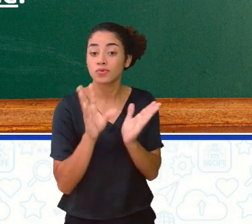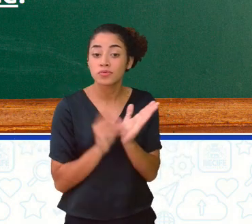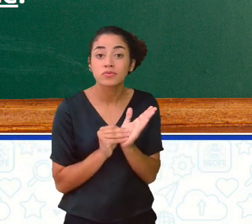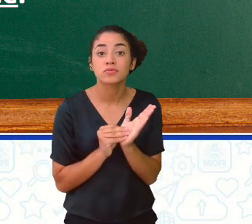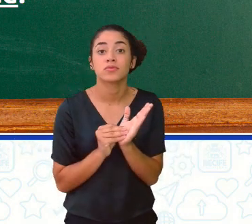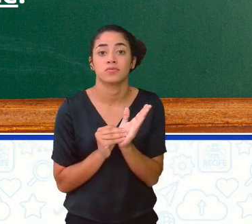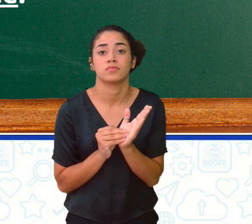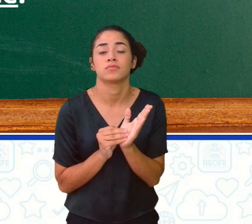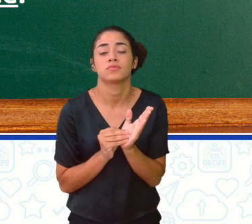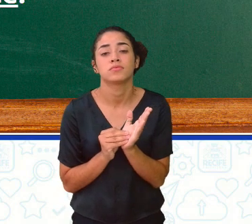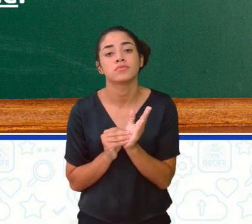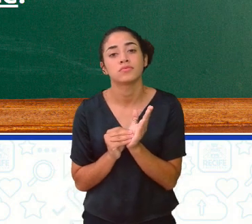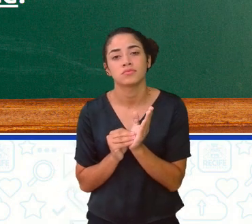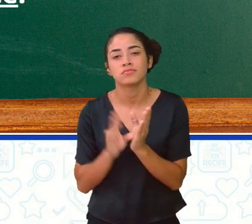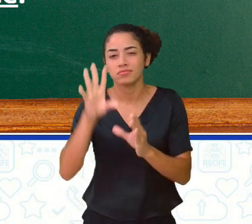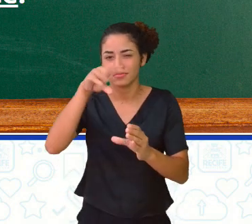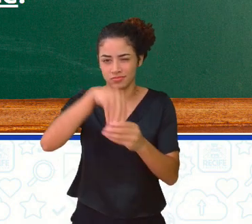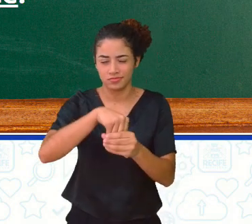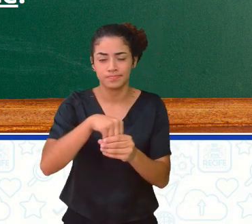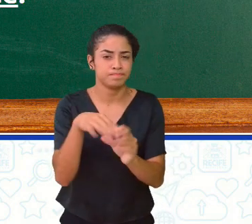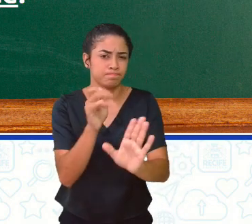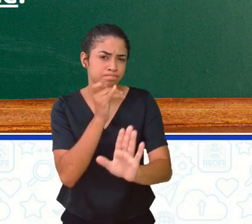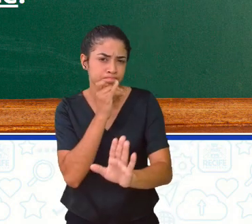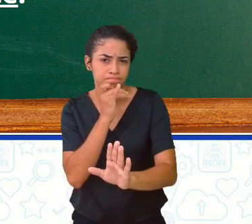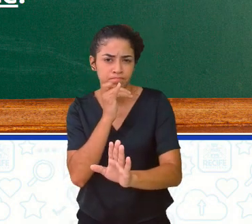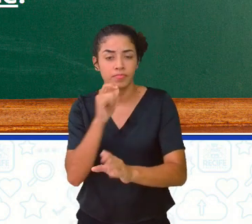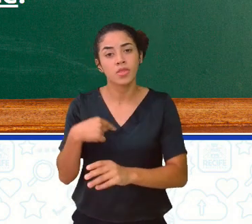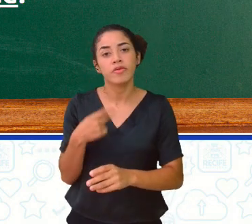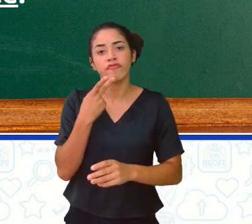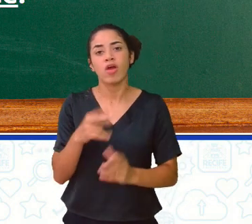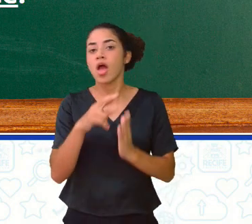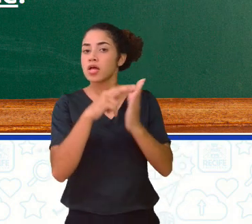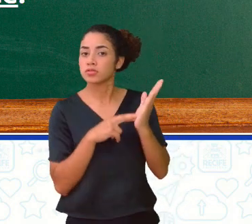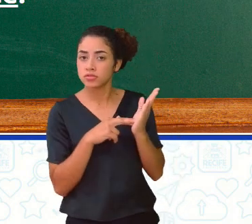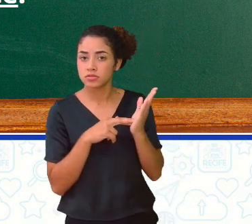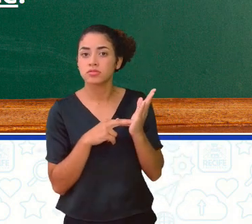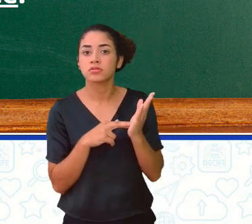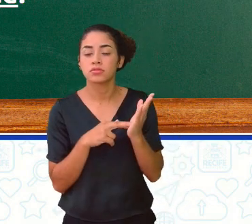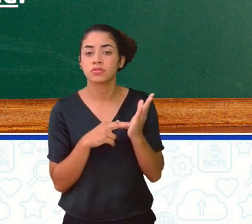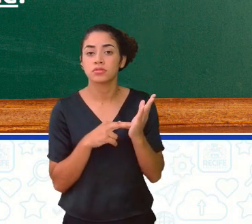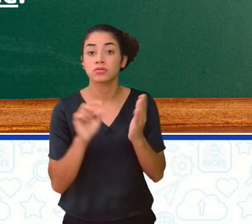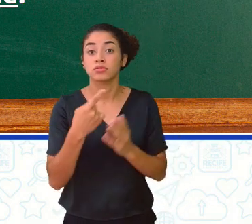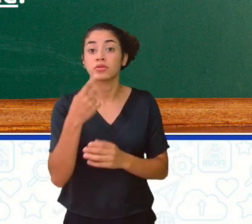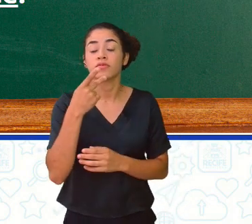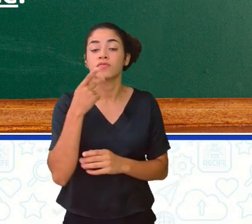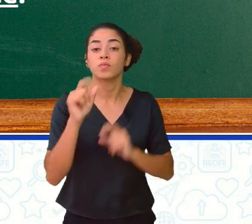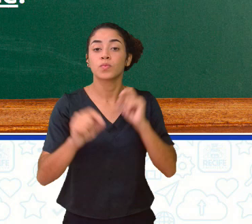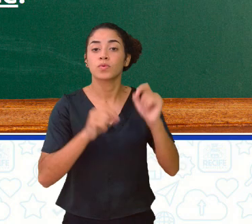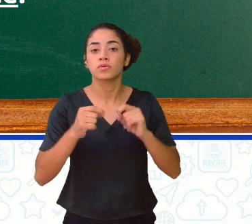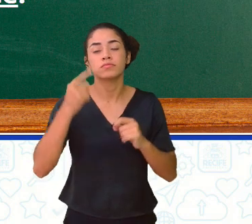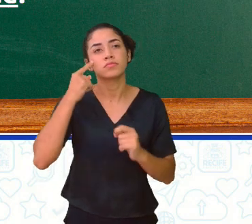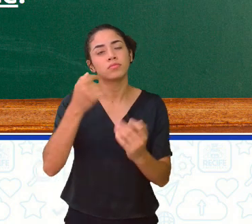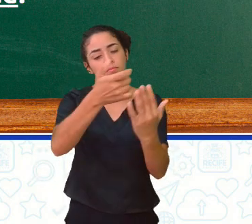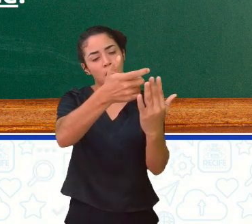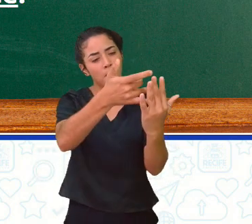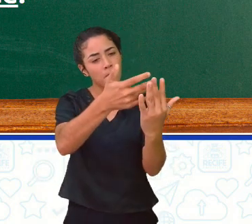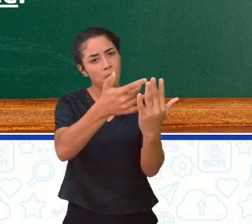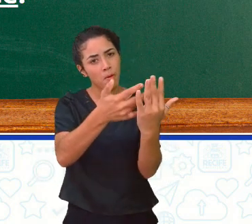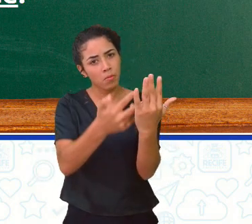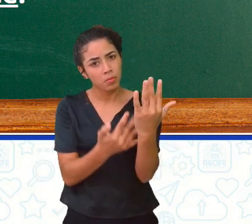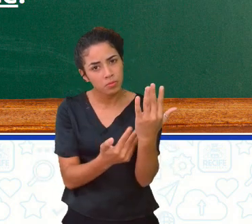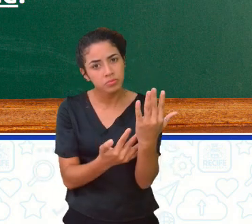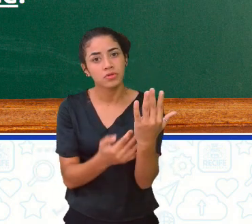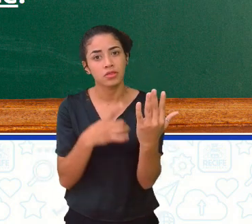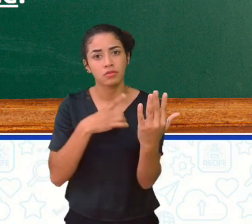a ordenação. Por exemplo, quando a gente fala em receita, a gente pensa em quê? Uma lista de